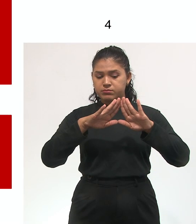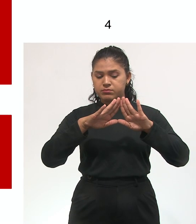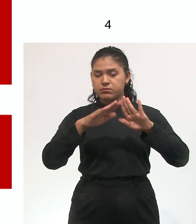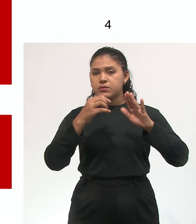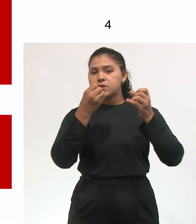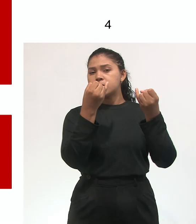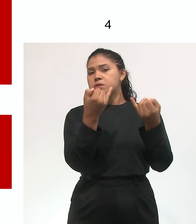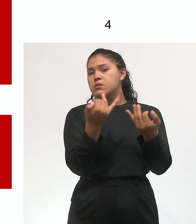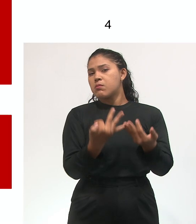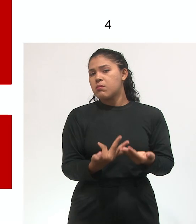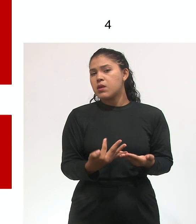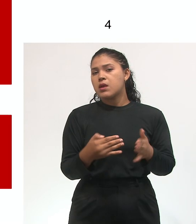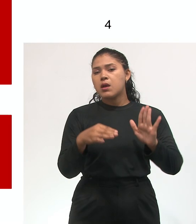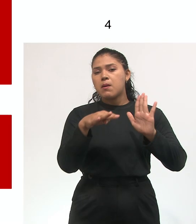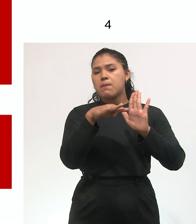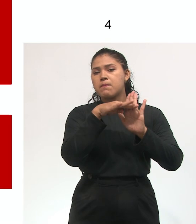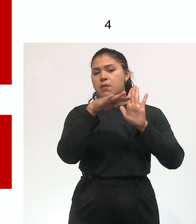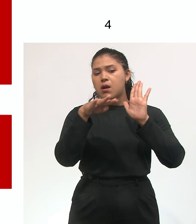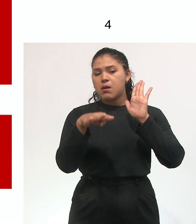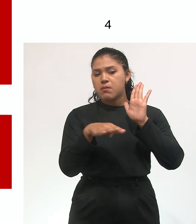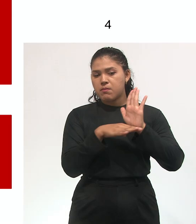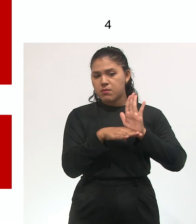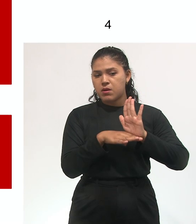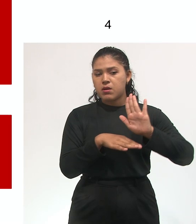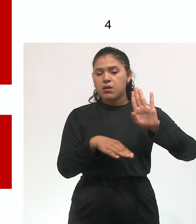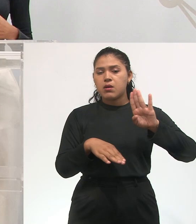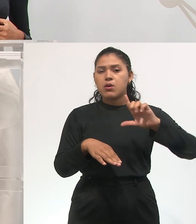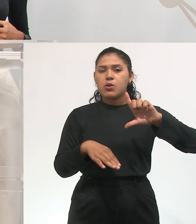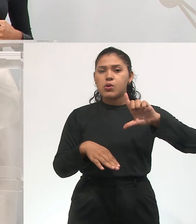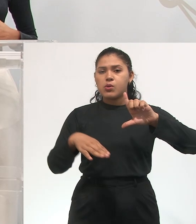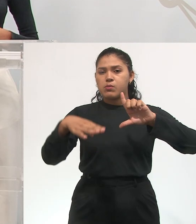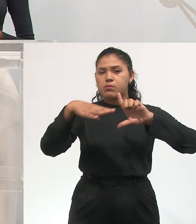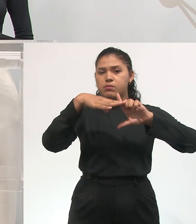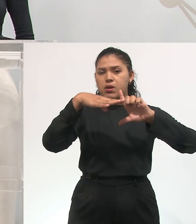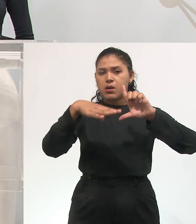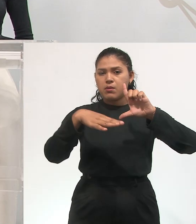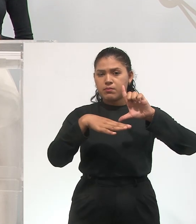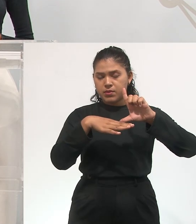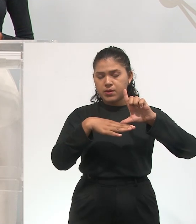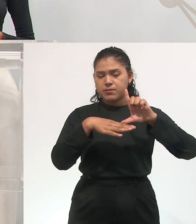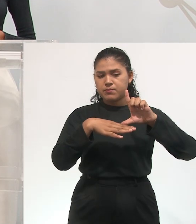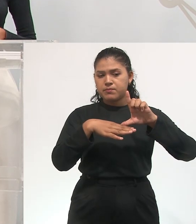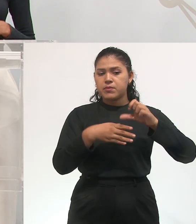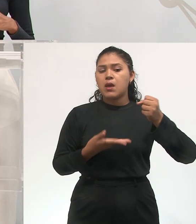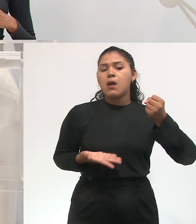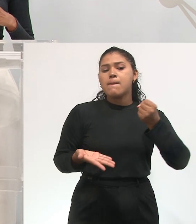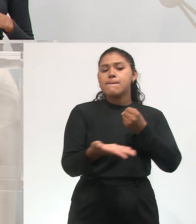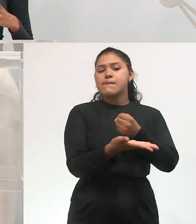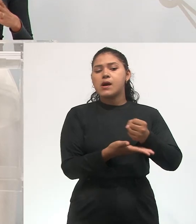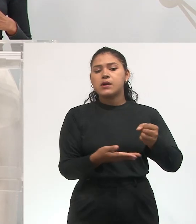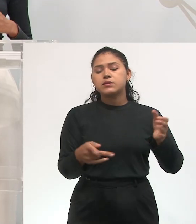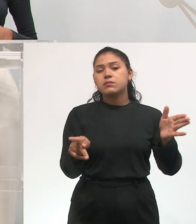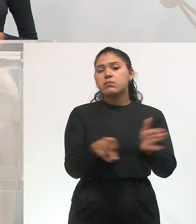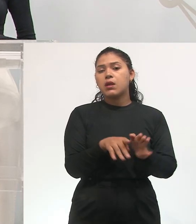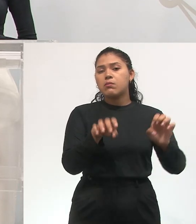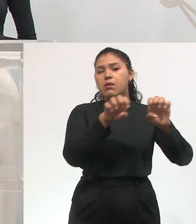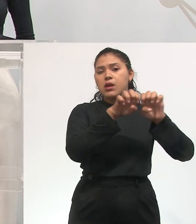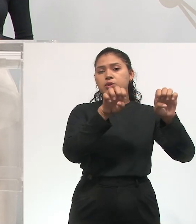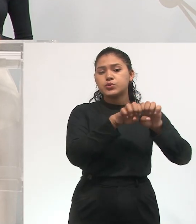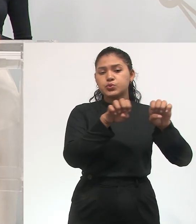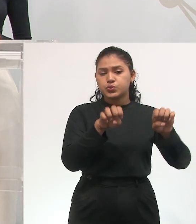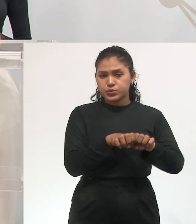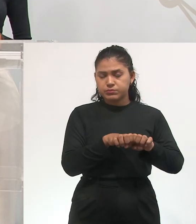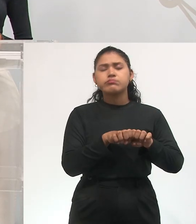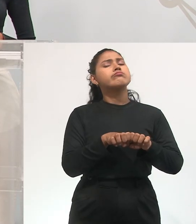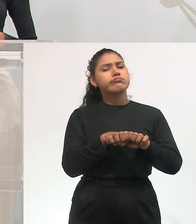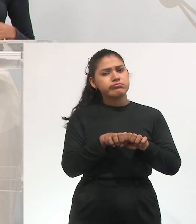onde a infraestrutura ela estaria na base dessa pirâmide, né? Segundo Karl Marx,